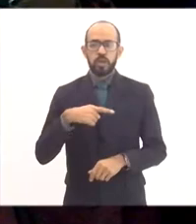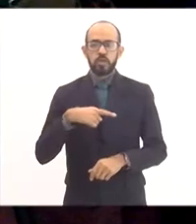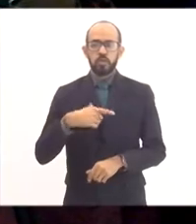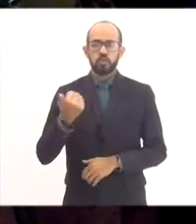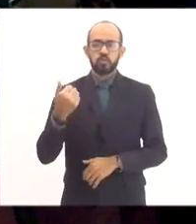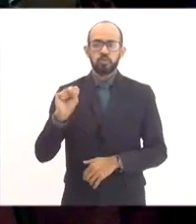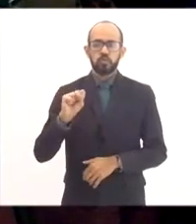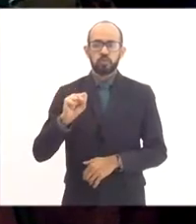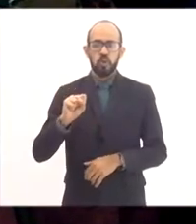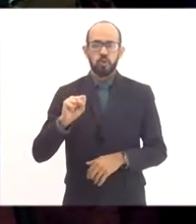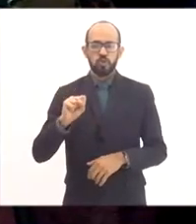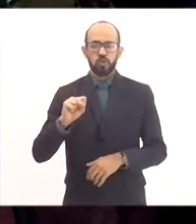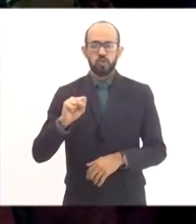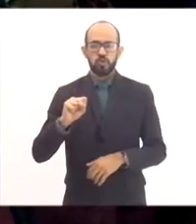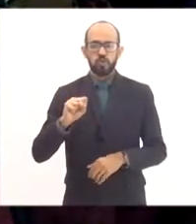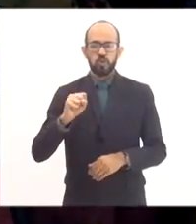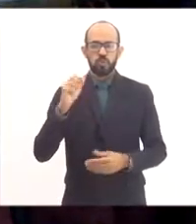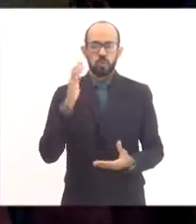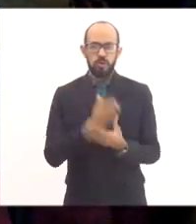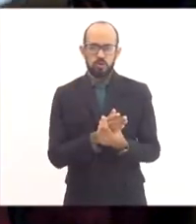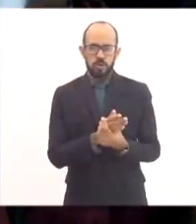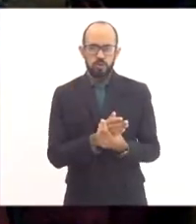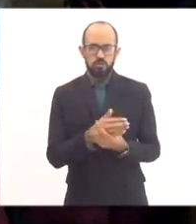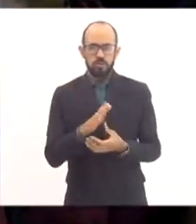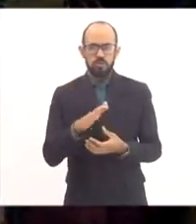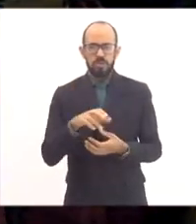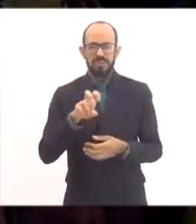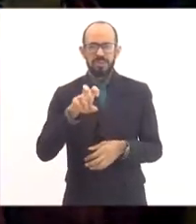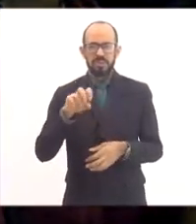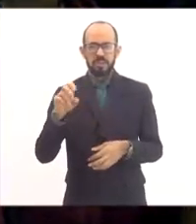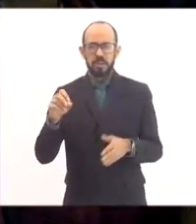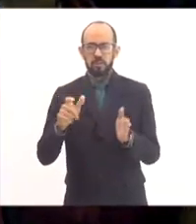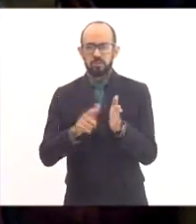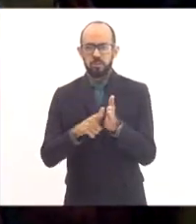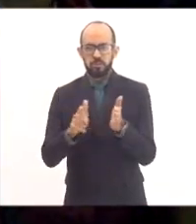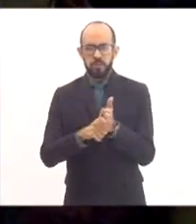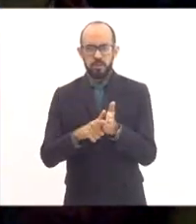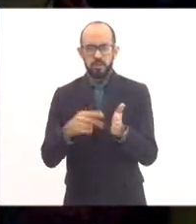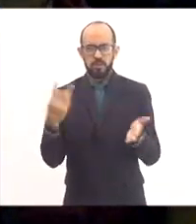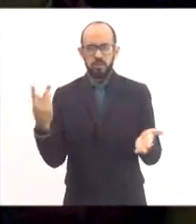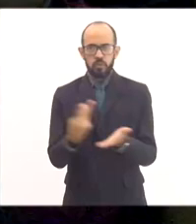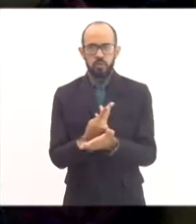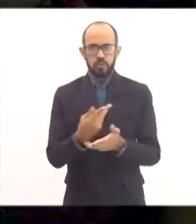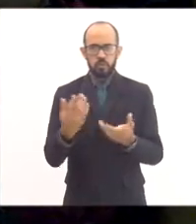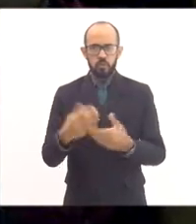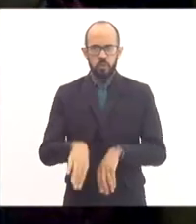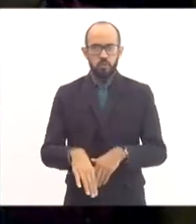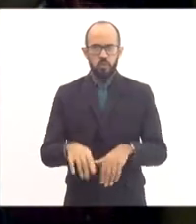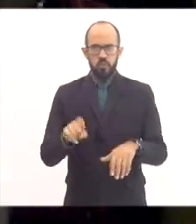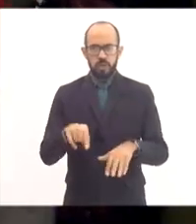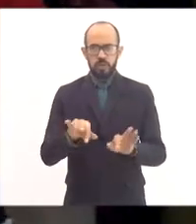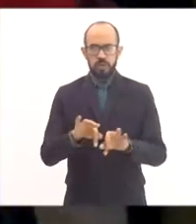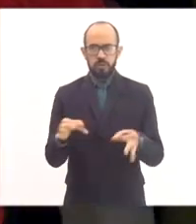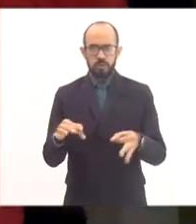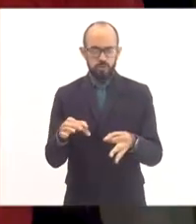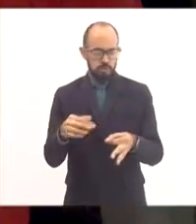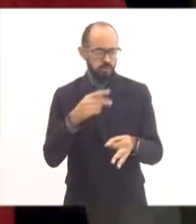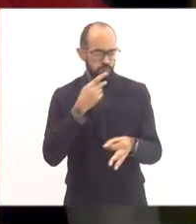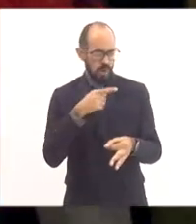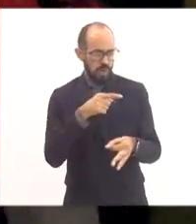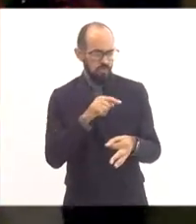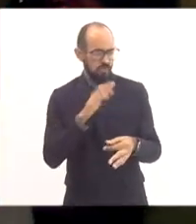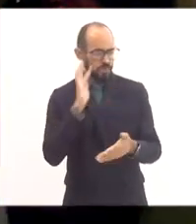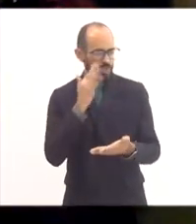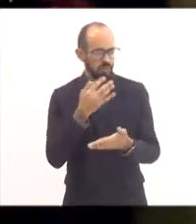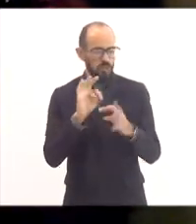de 500 páginas aqui, sobre tudo o que aconteceu naquele concurso. É muito simples hoje eu falar assim, nós vamos resolver tudo o que é